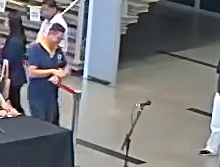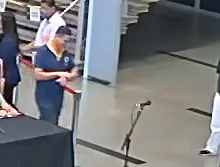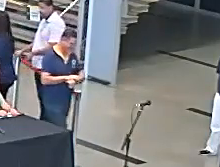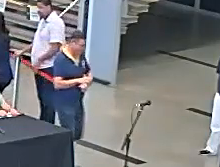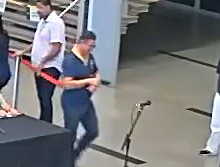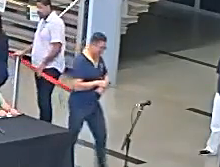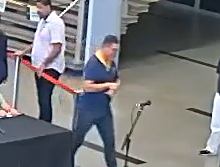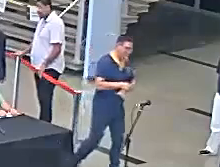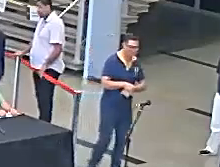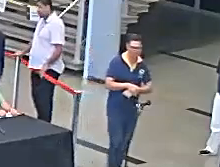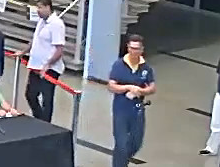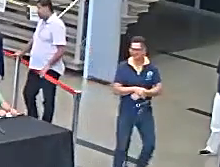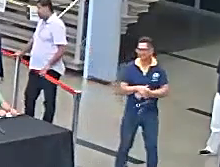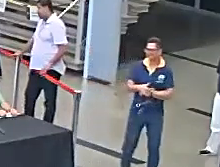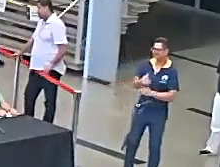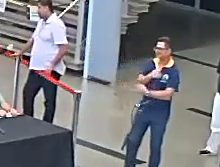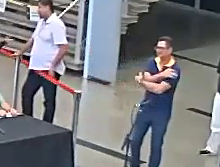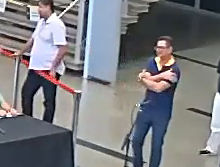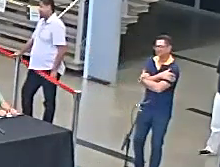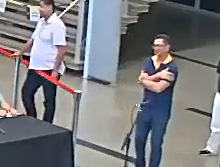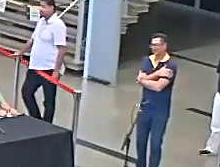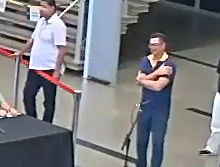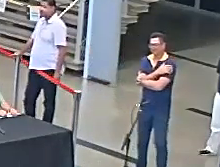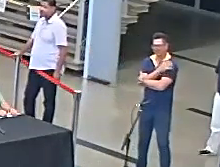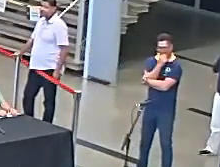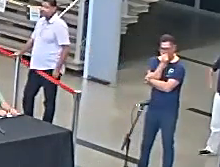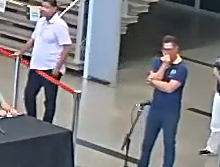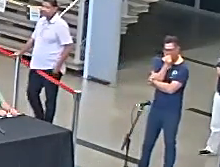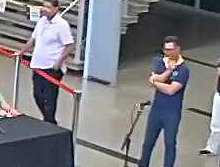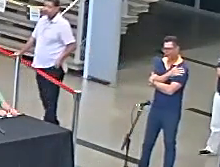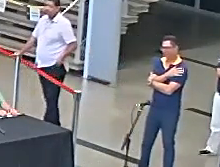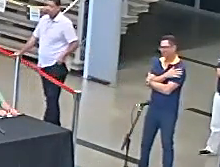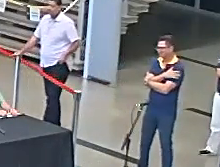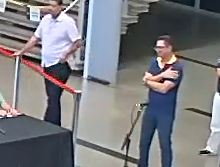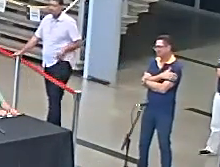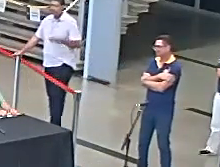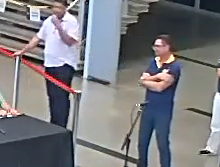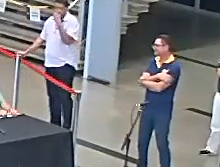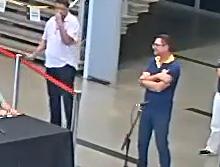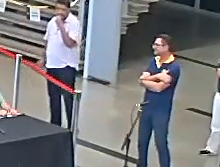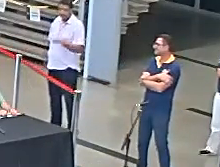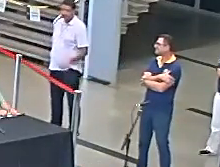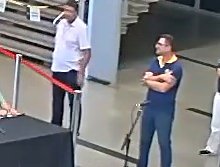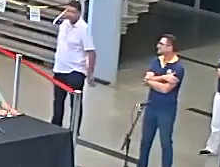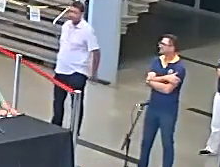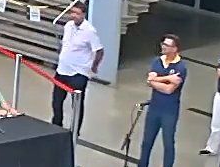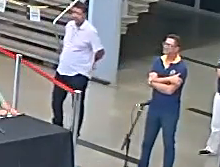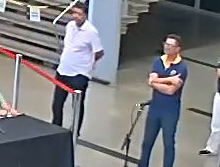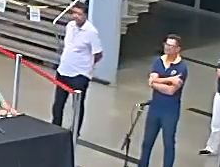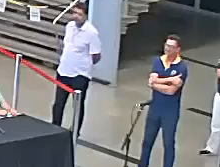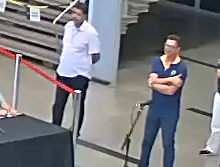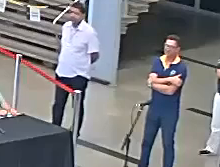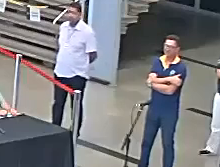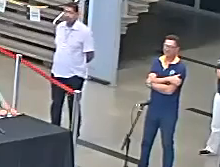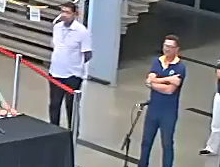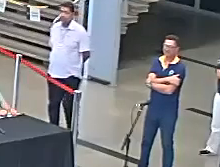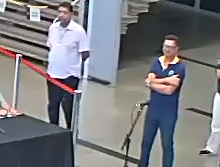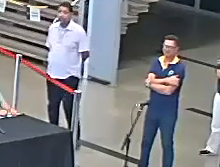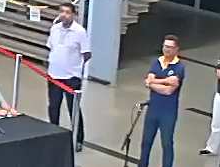quando o governador foi inaugurar a estação de São Benedito Levei ele dentro do ônibus para mostrar ele o que que